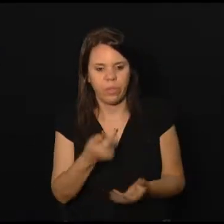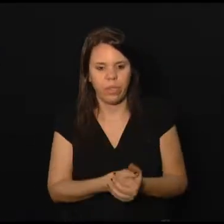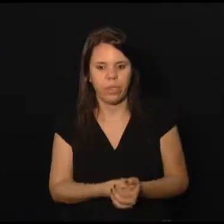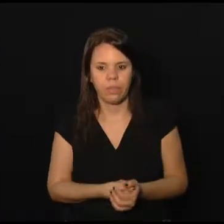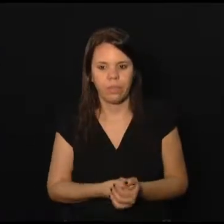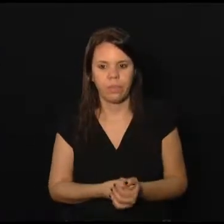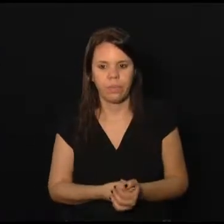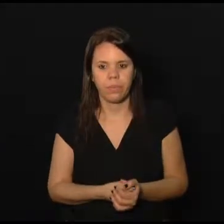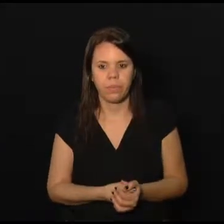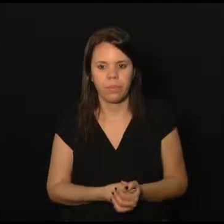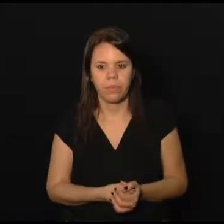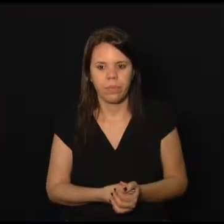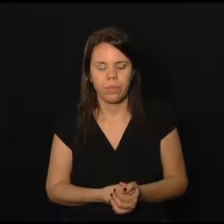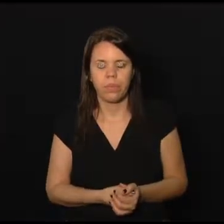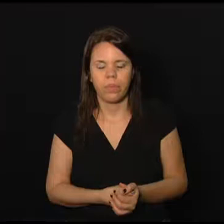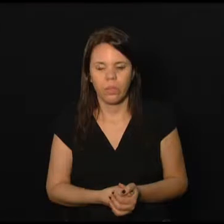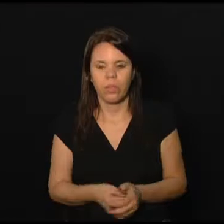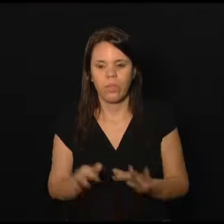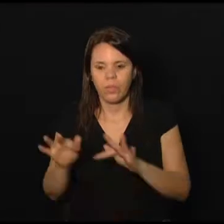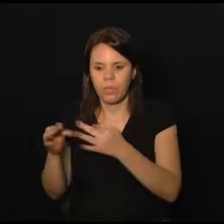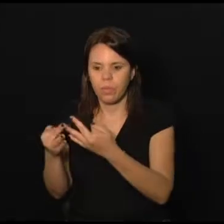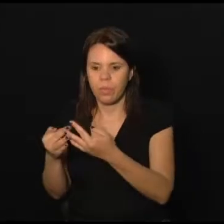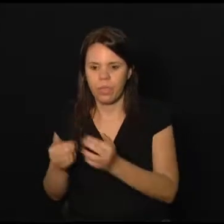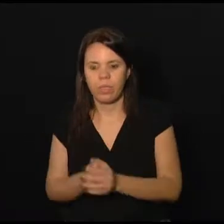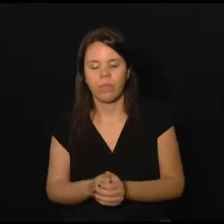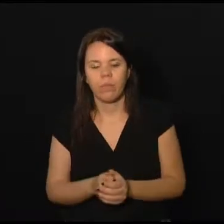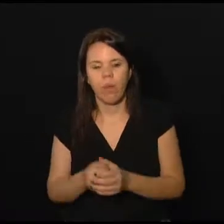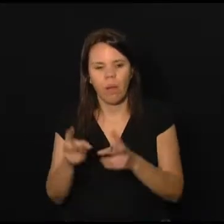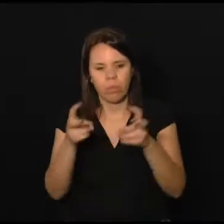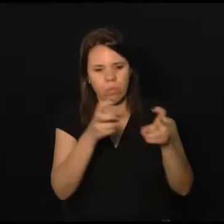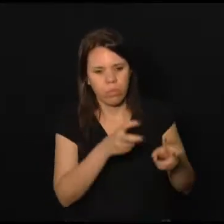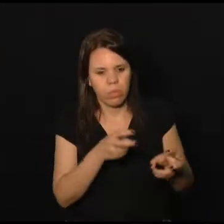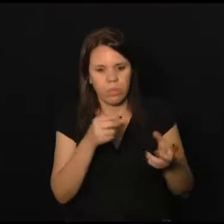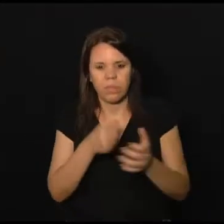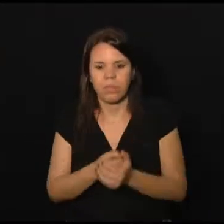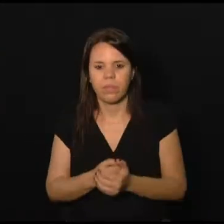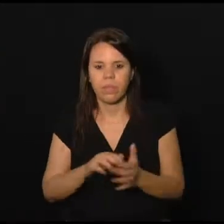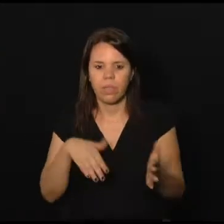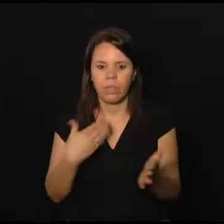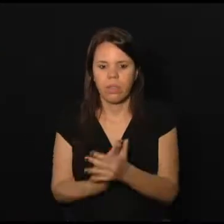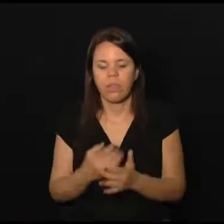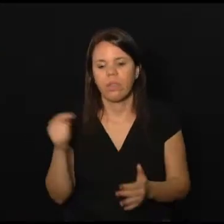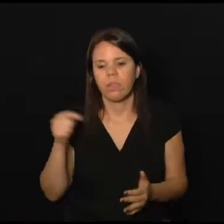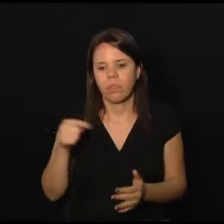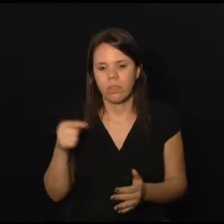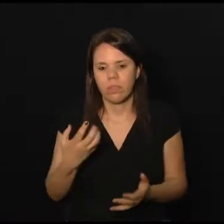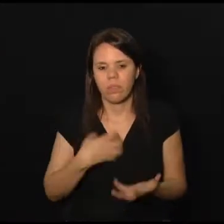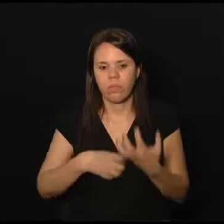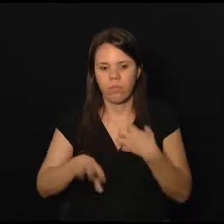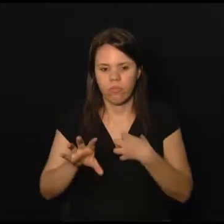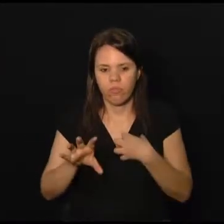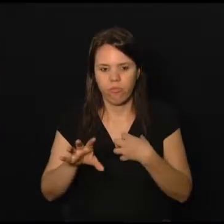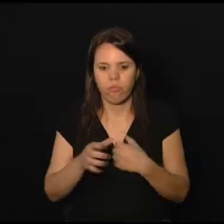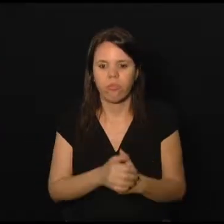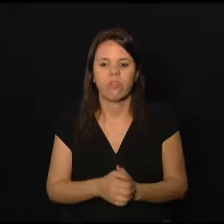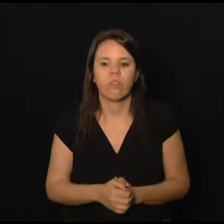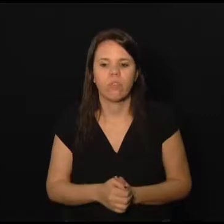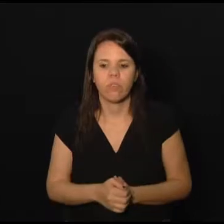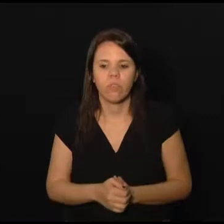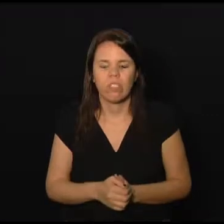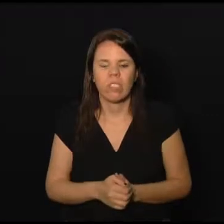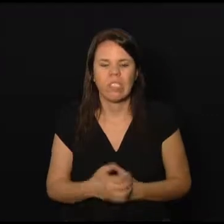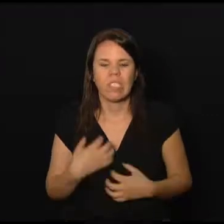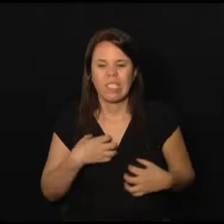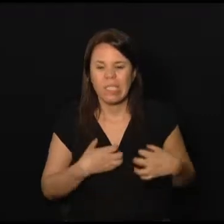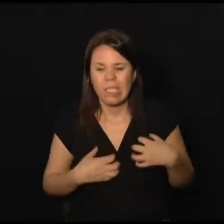a condição de um familiar. Você pode reparar que, olha, até aqui, os sentimentos já estão